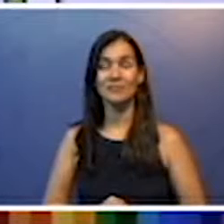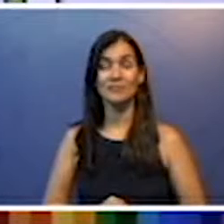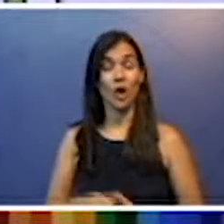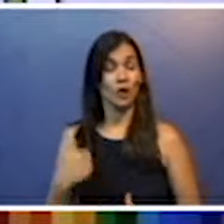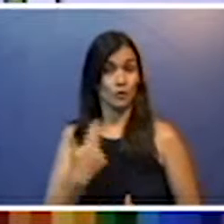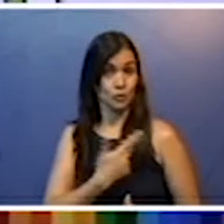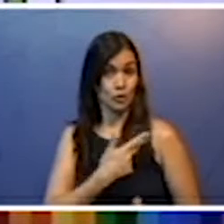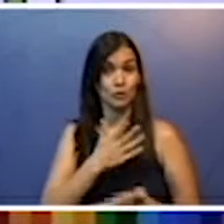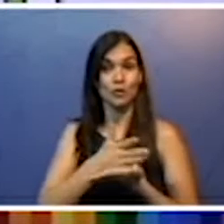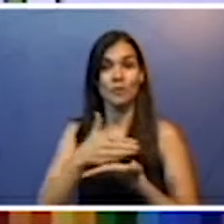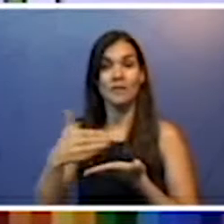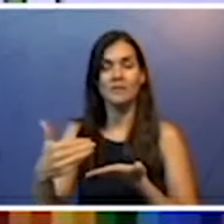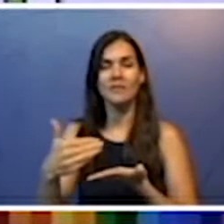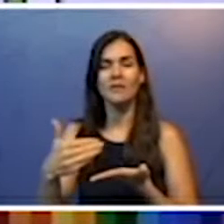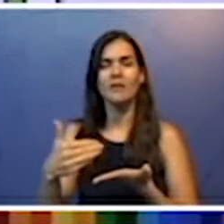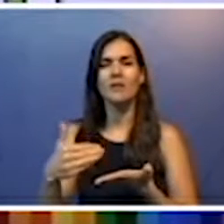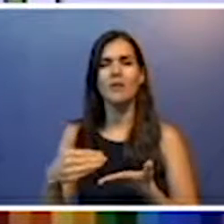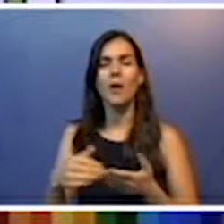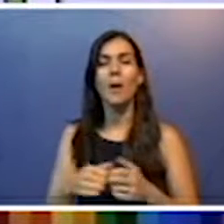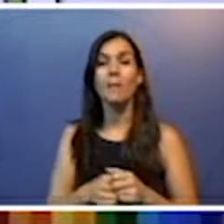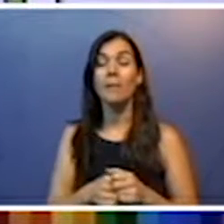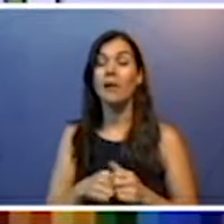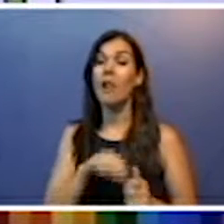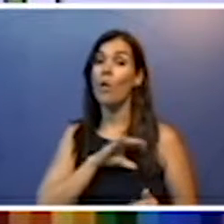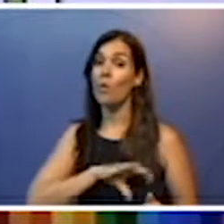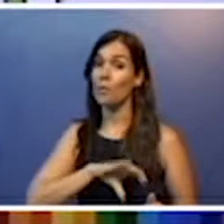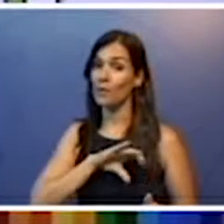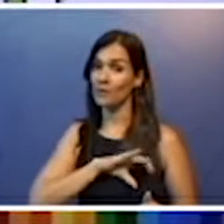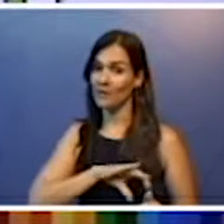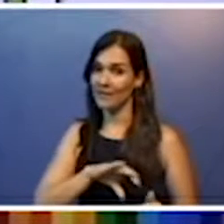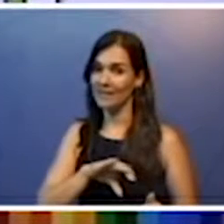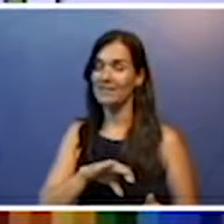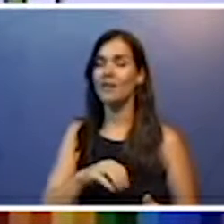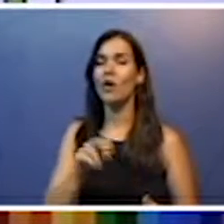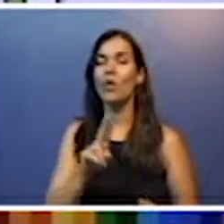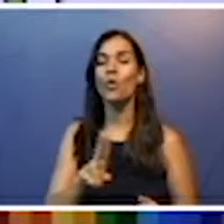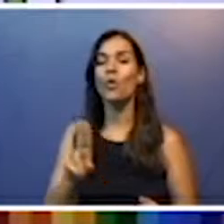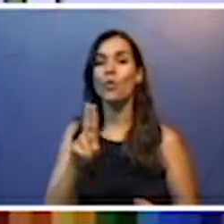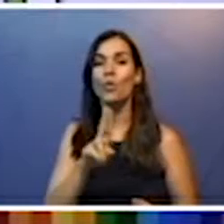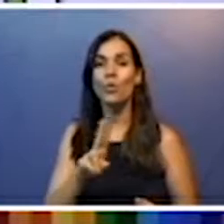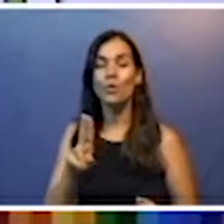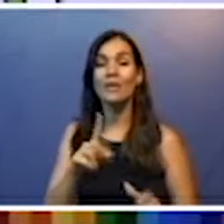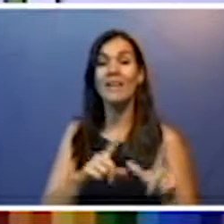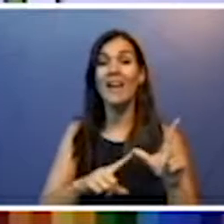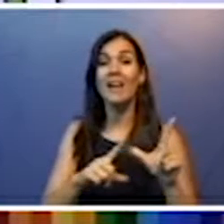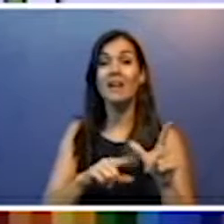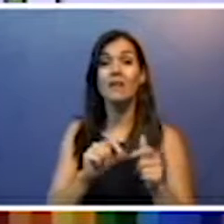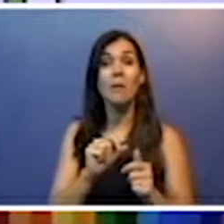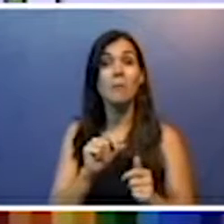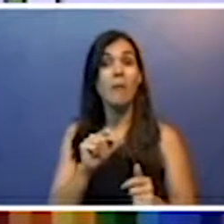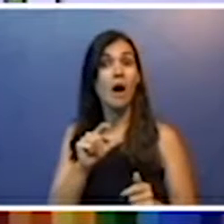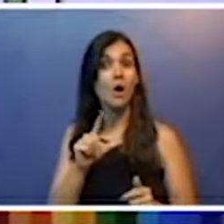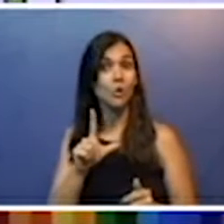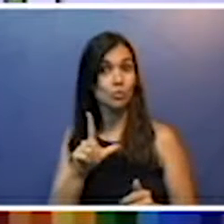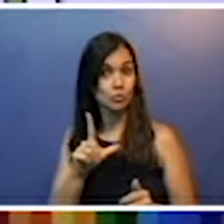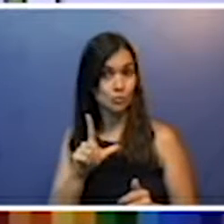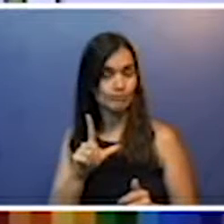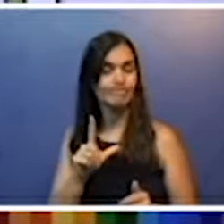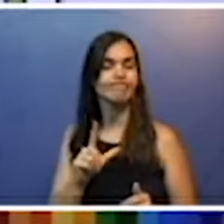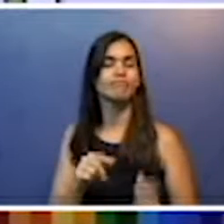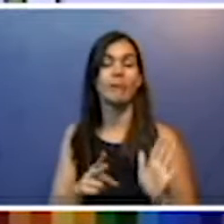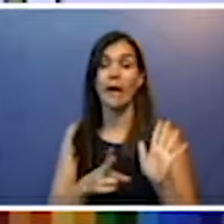Nós começaremos hoje pela matéria de Língua Portuguesa, o uso da letra maiúscula. Preste atenção